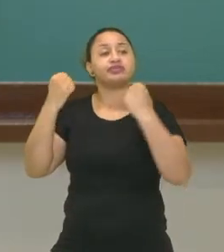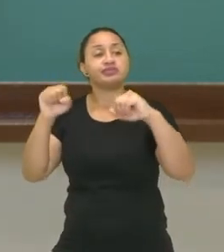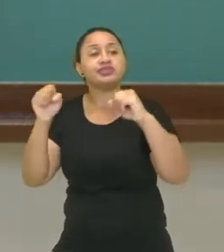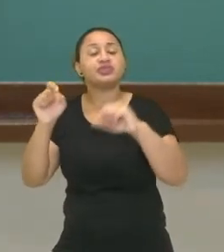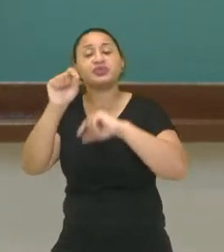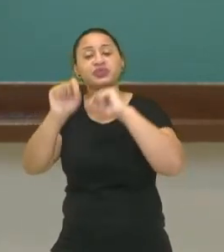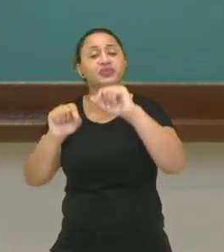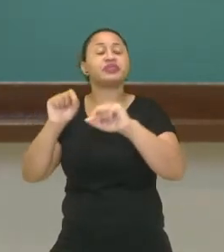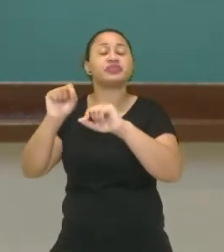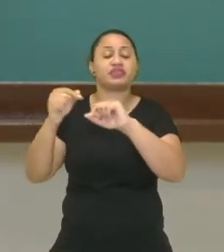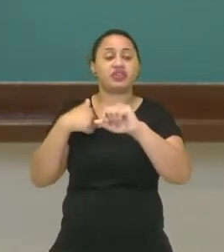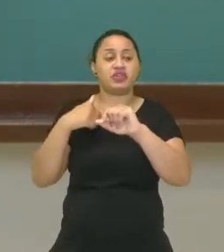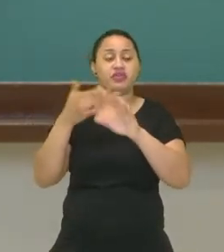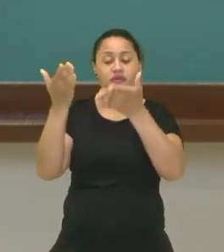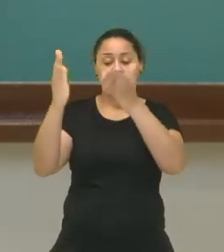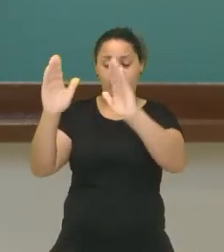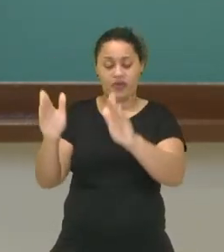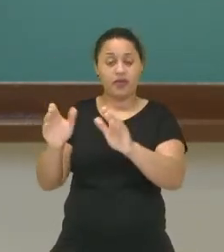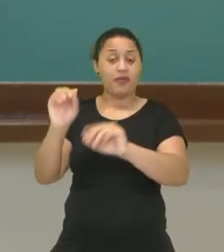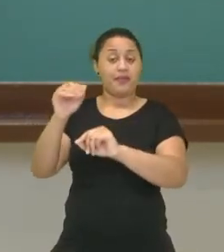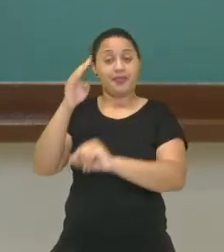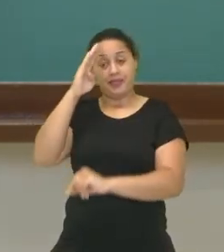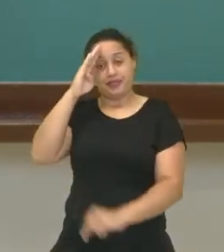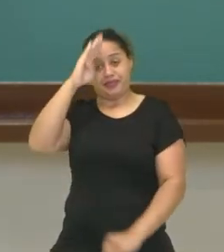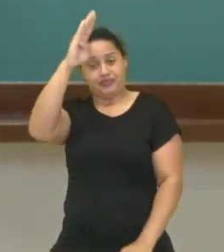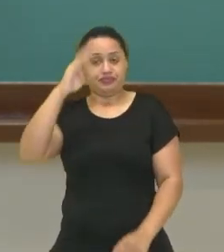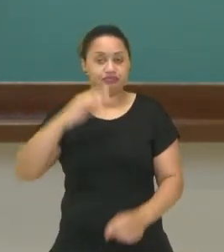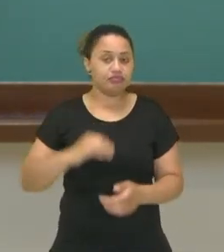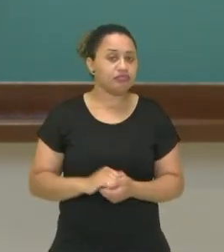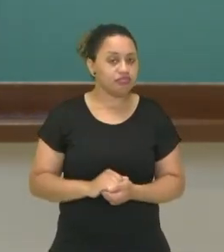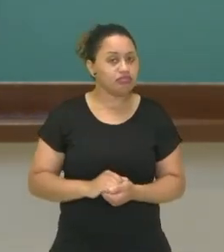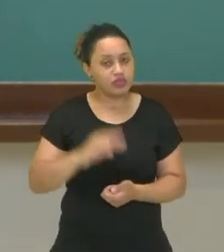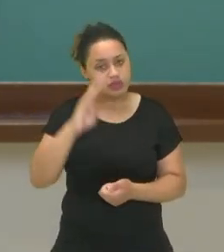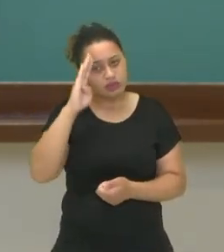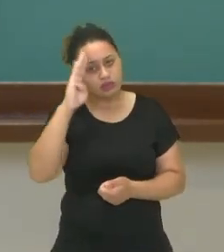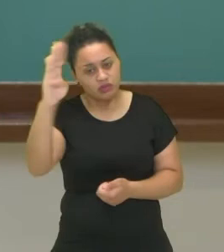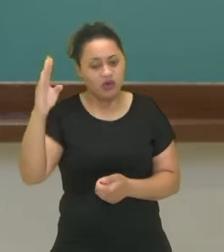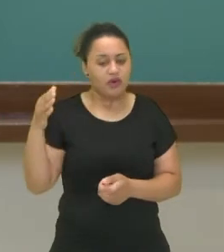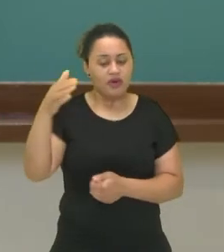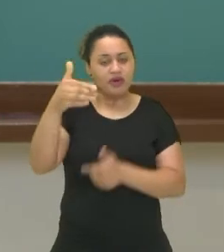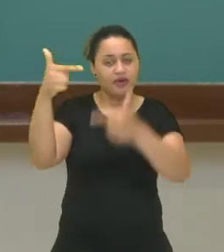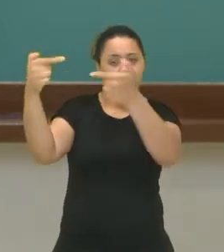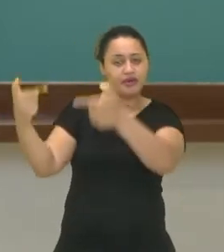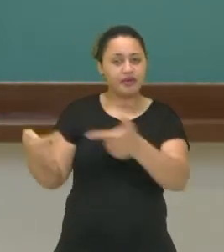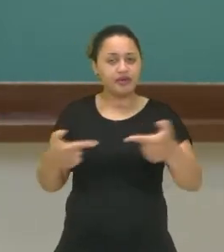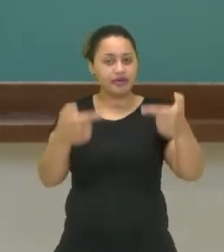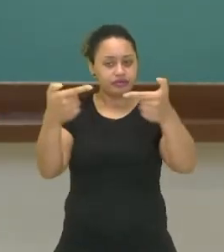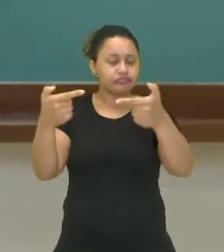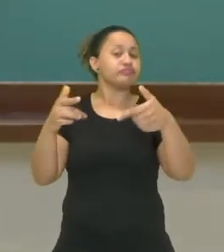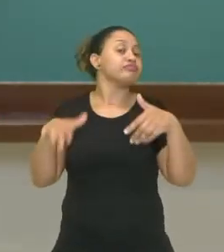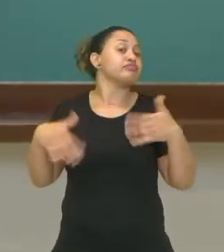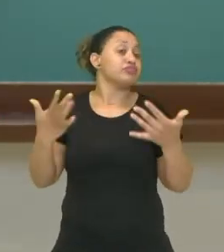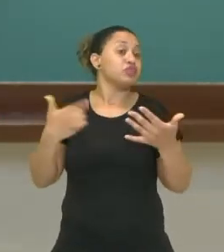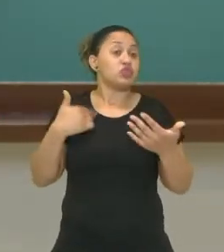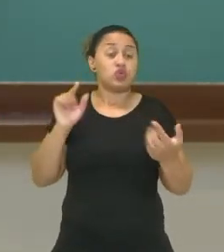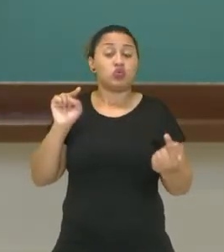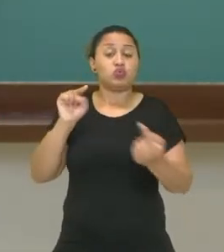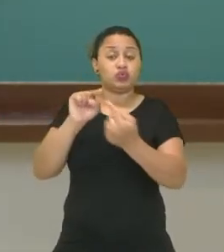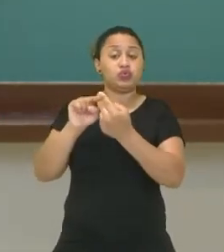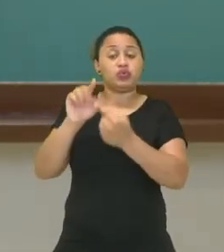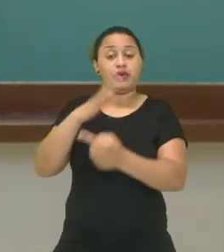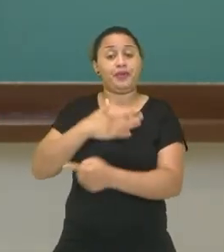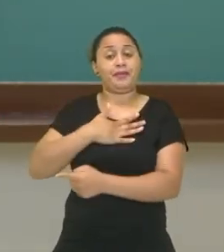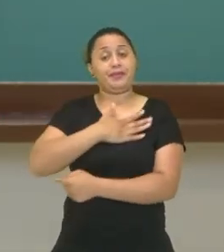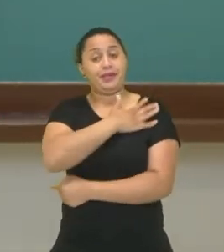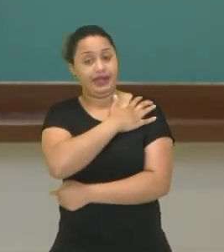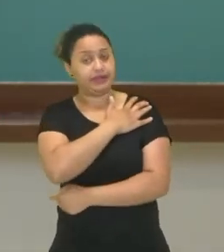para moldar soldados, soldados para a guerra. Então utilizava para fins